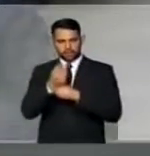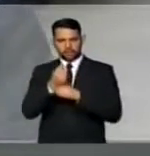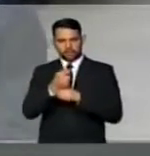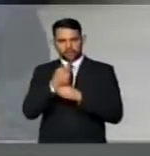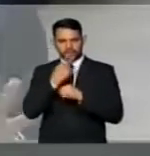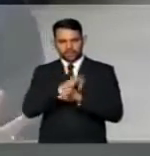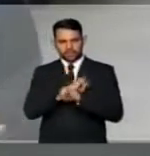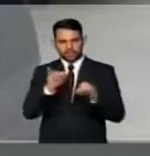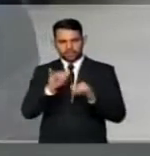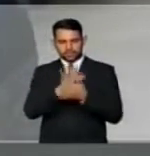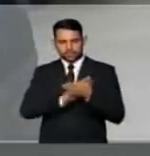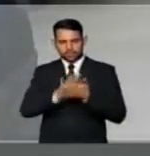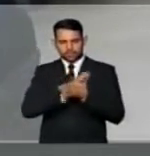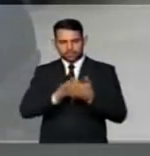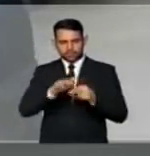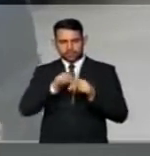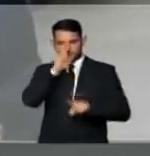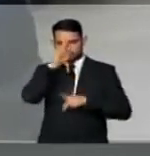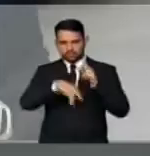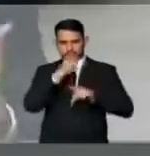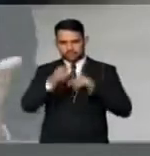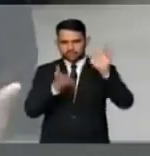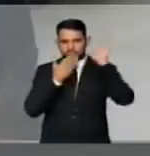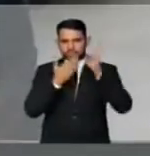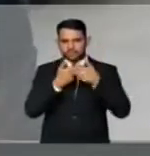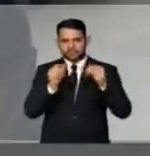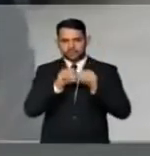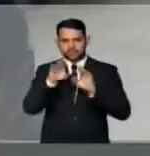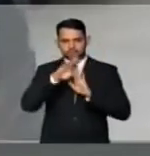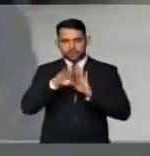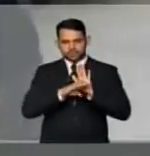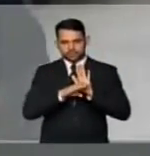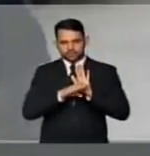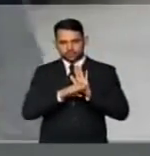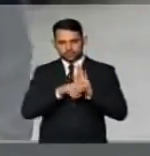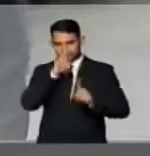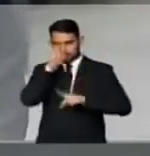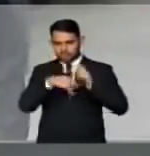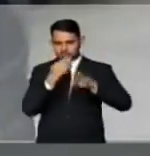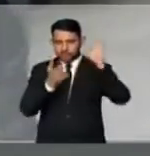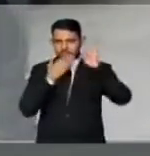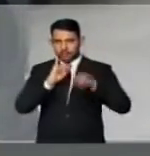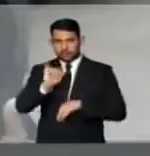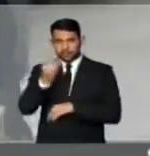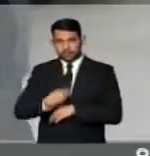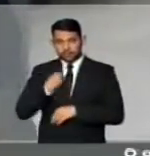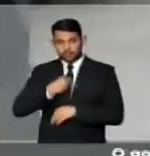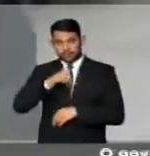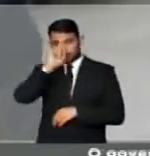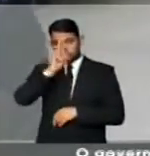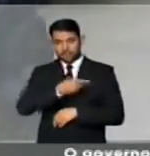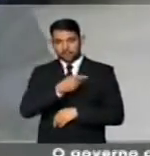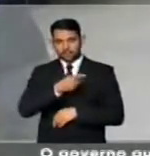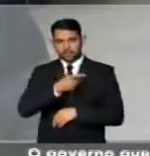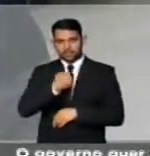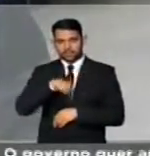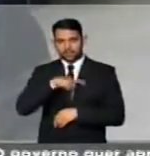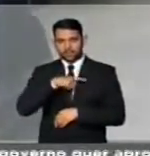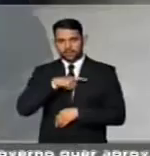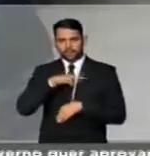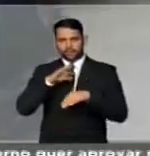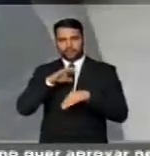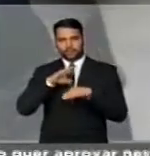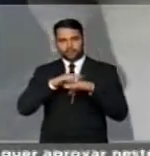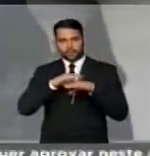não tenha mencionado nada acerca dos povos indígenas. Qual é a política para os povos indígenas? E aproveitando, por exemplo, a ameaça do Zika